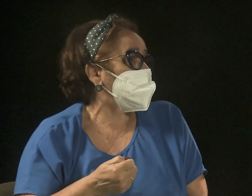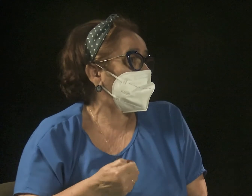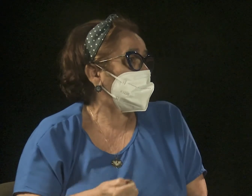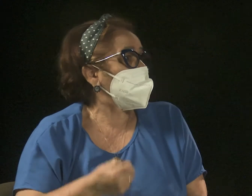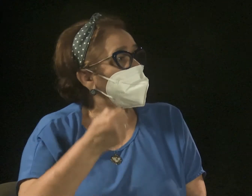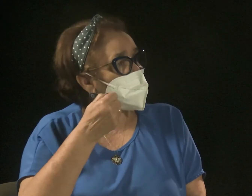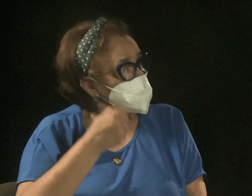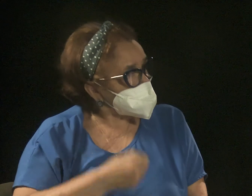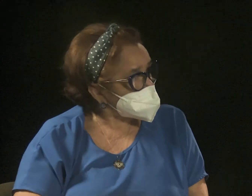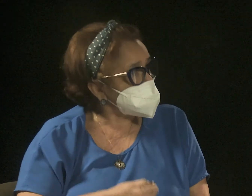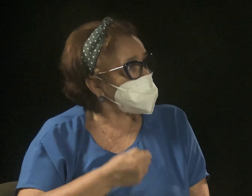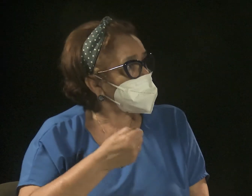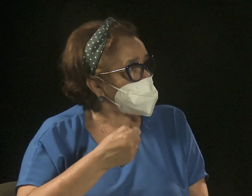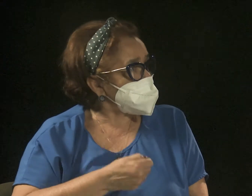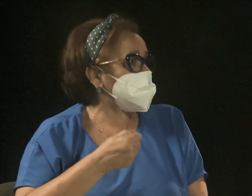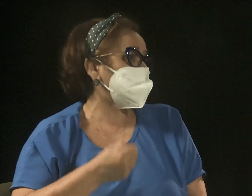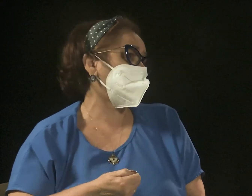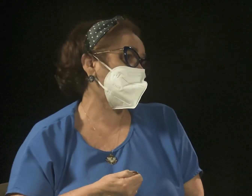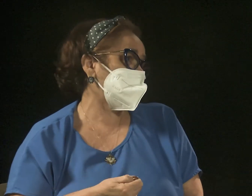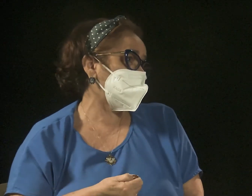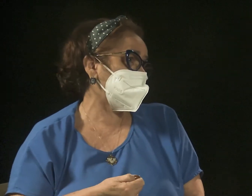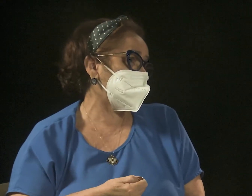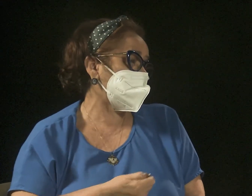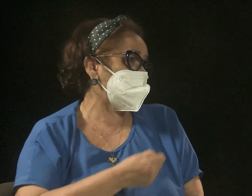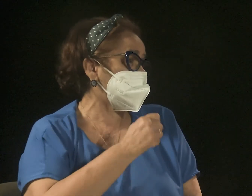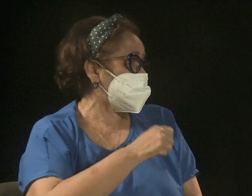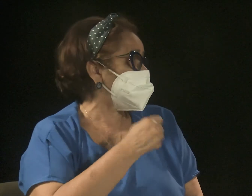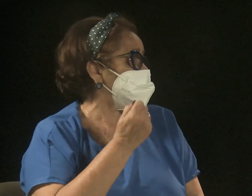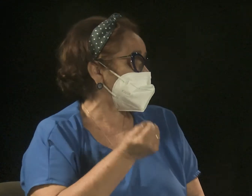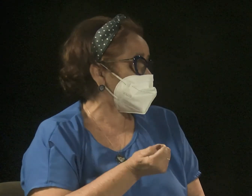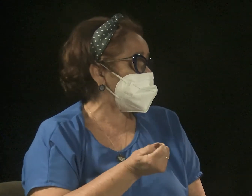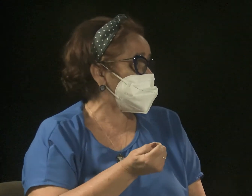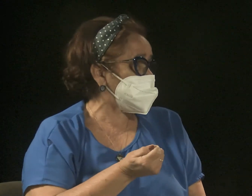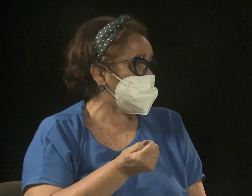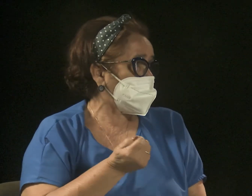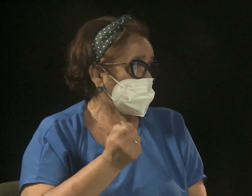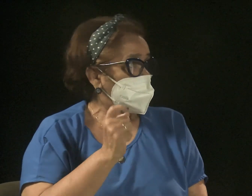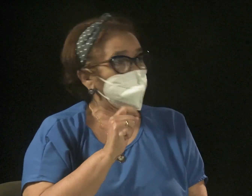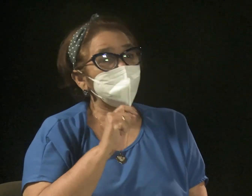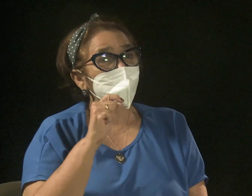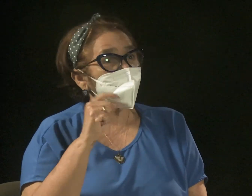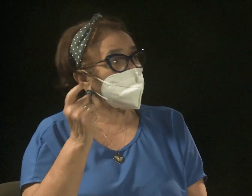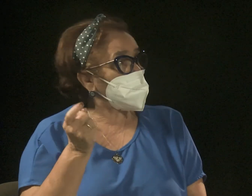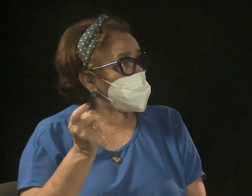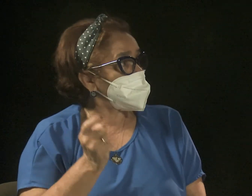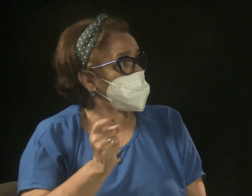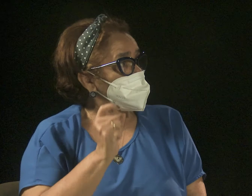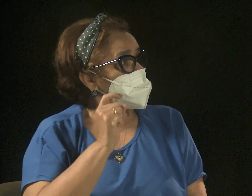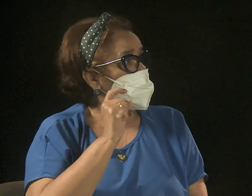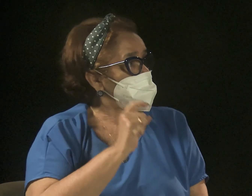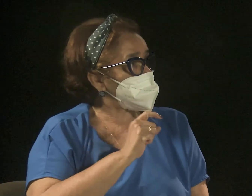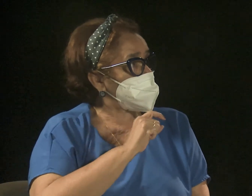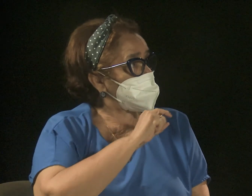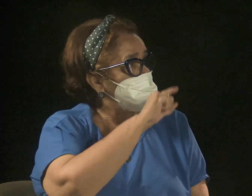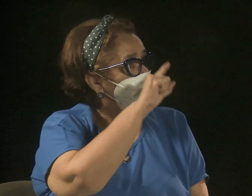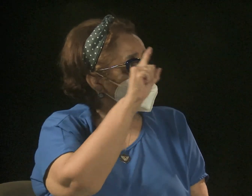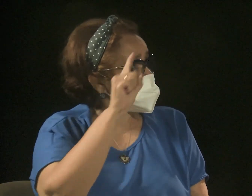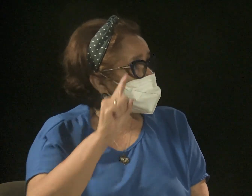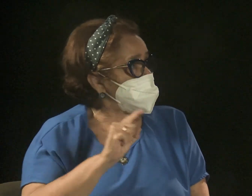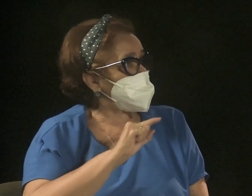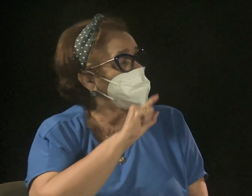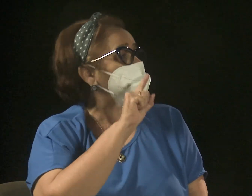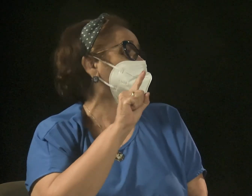direito. E a criança precisa, desde cedo, saber seus direitos. A gente vê na educação infantil, a finalidade é justamente